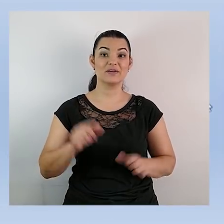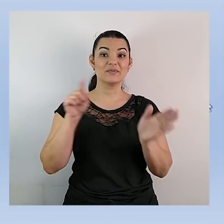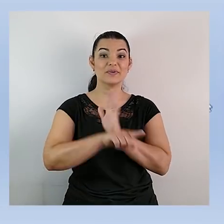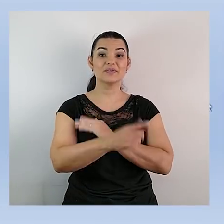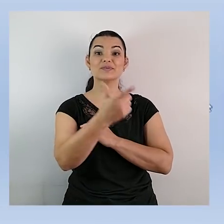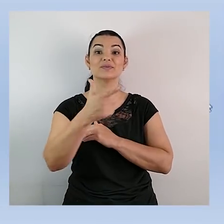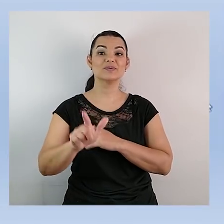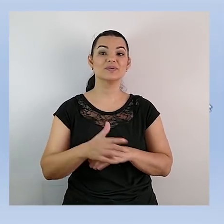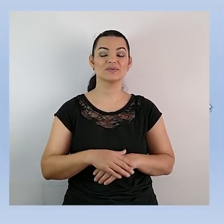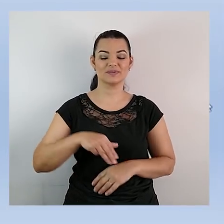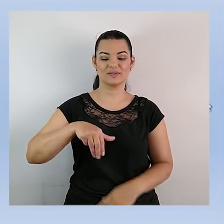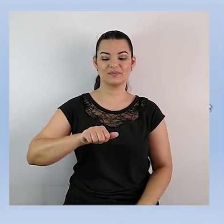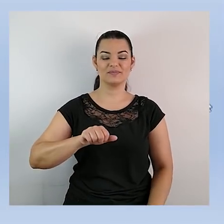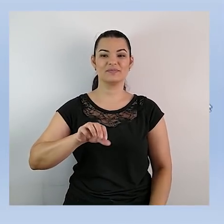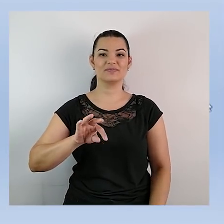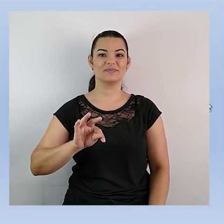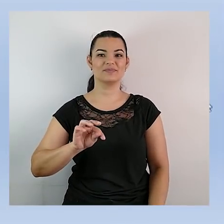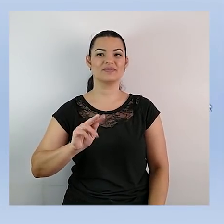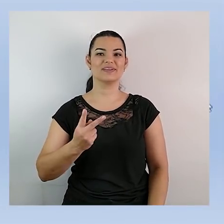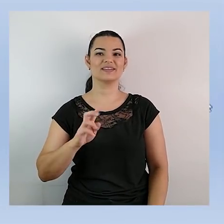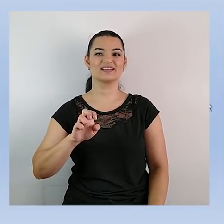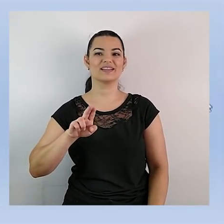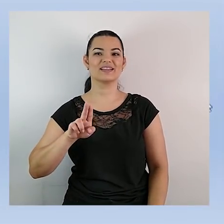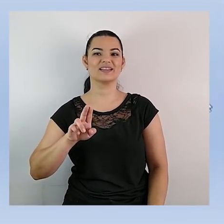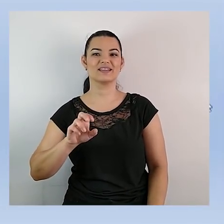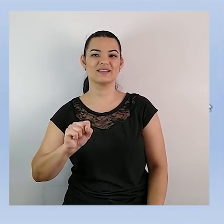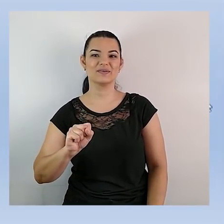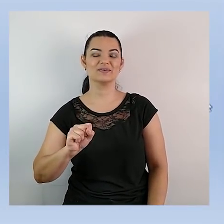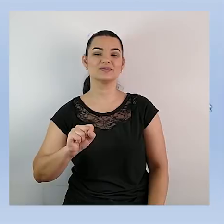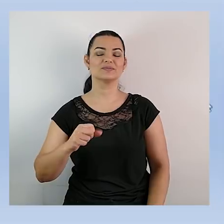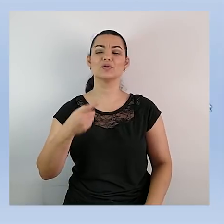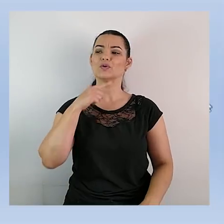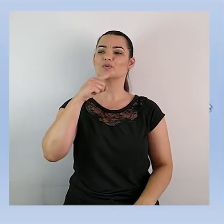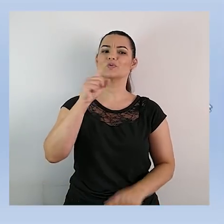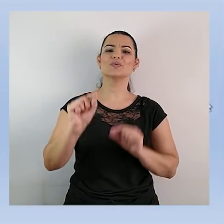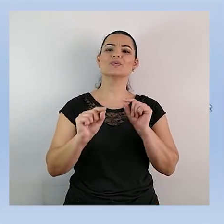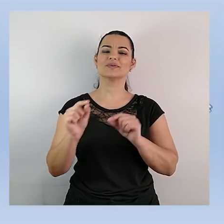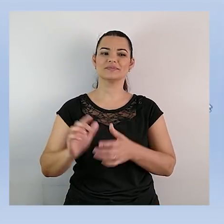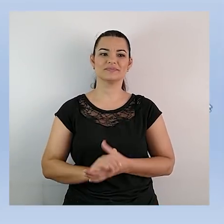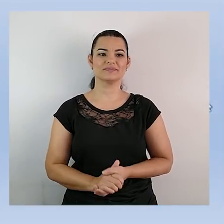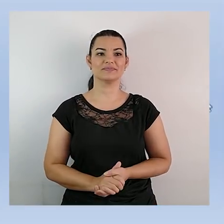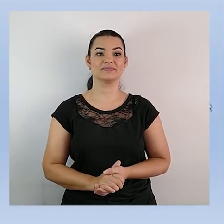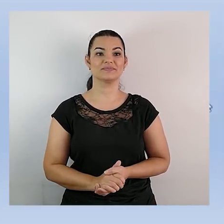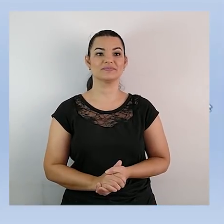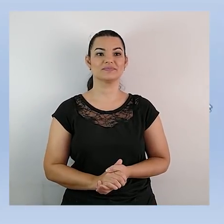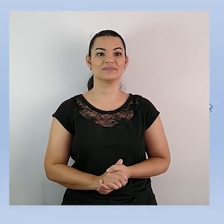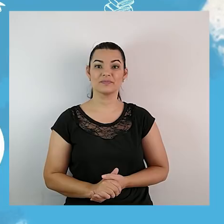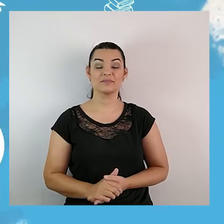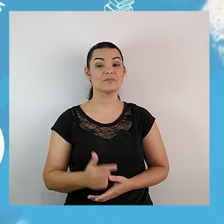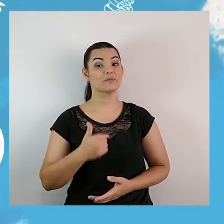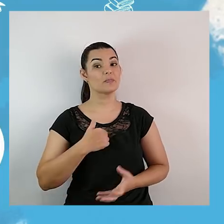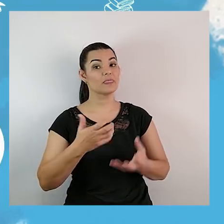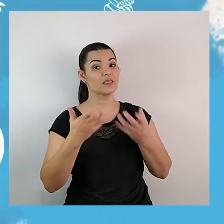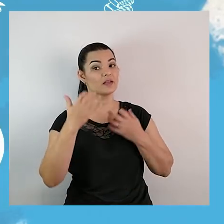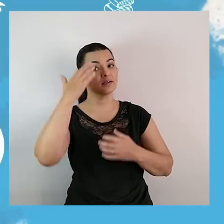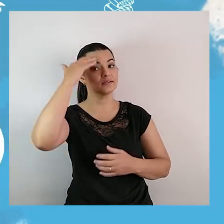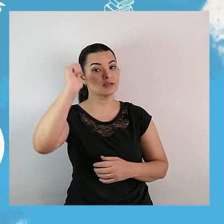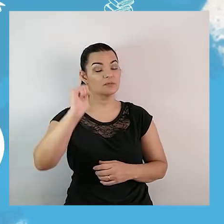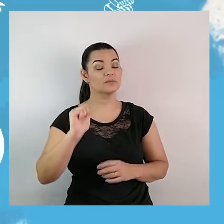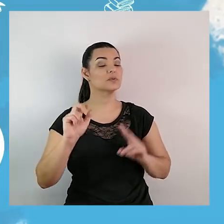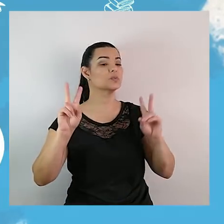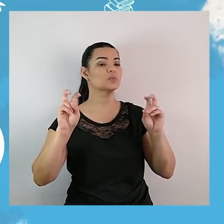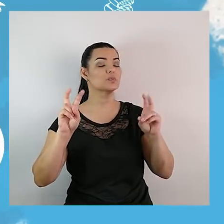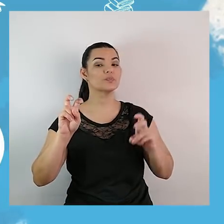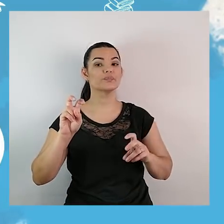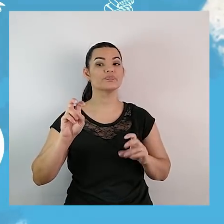Bacana. Vamos para a próxima pergunta? Próxima pergunta é a do Matheus. Fala aí, Matheus, para a gente. Qual que é a sua dúvida? Eu quero